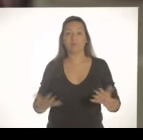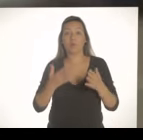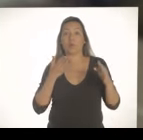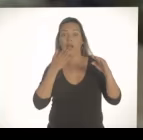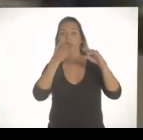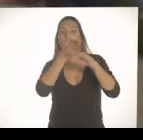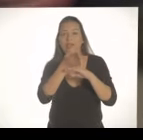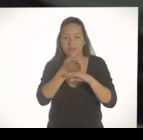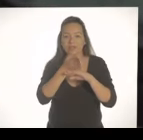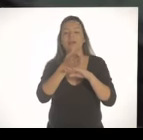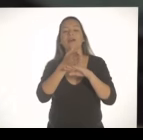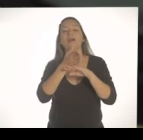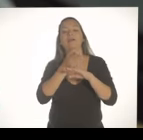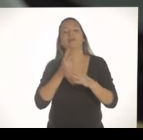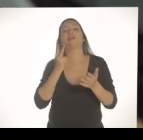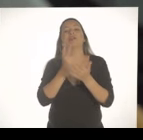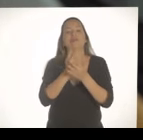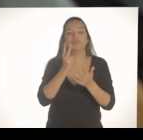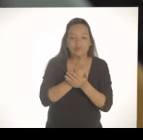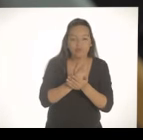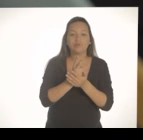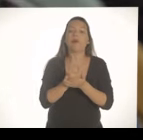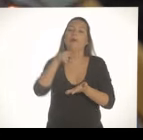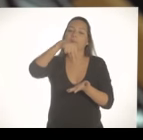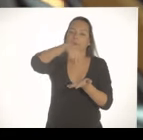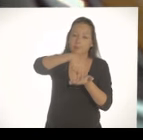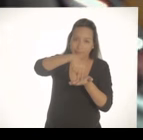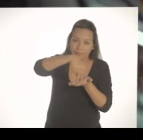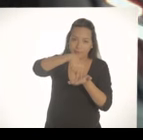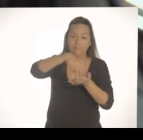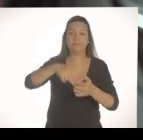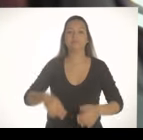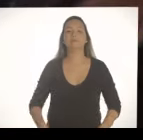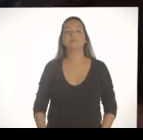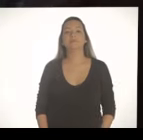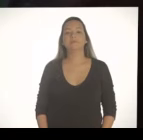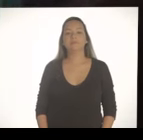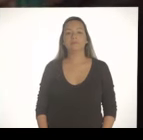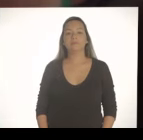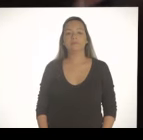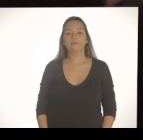Vou pegar essa aqui, ó. Agora que começa a luta, que a gente vai em pé.